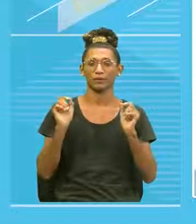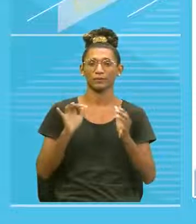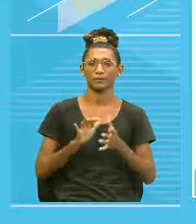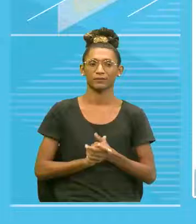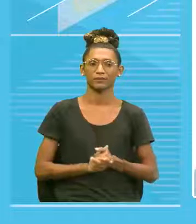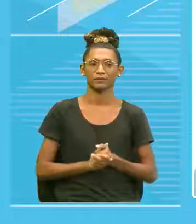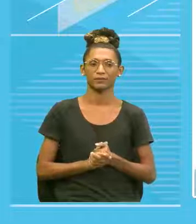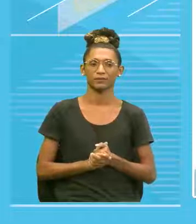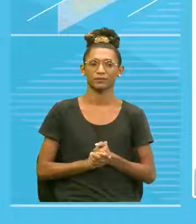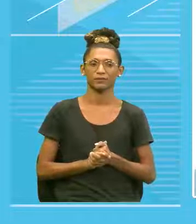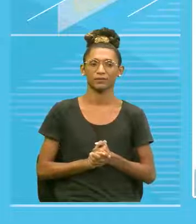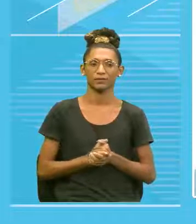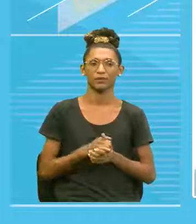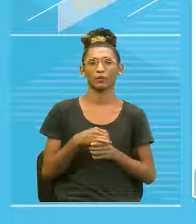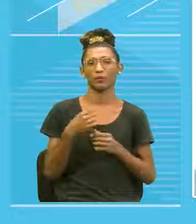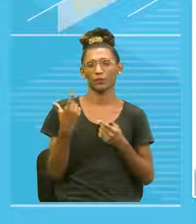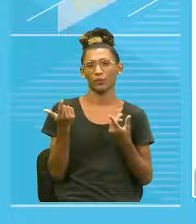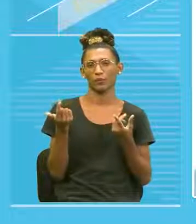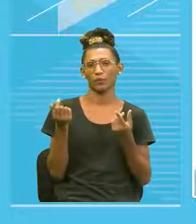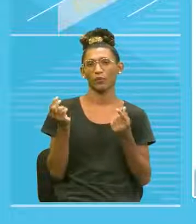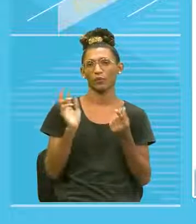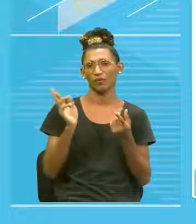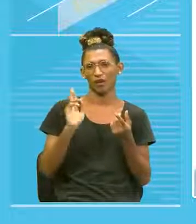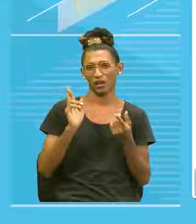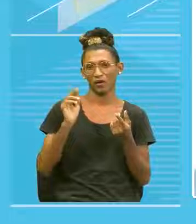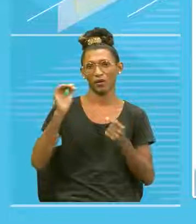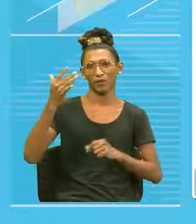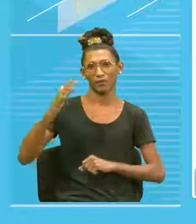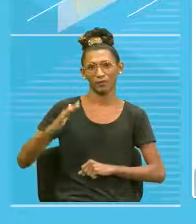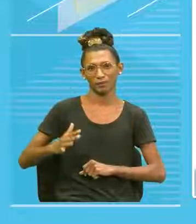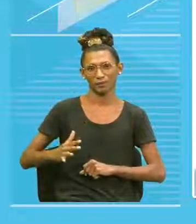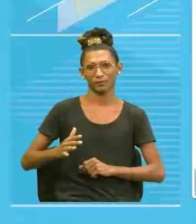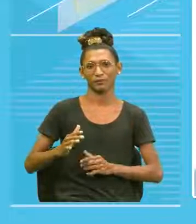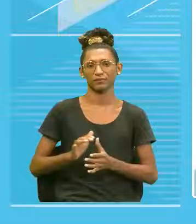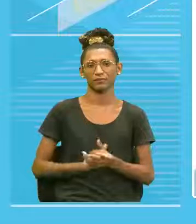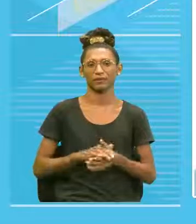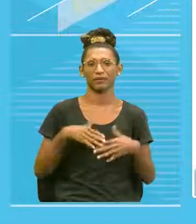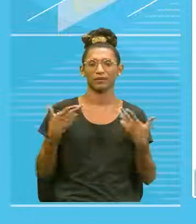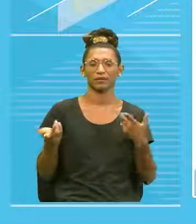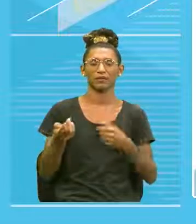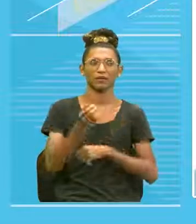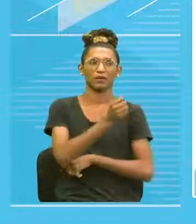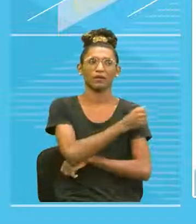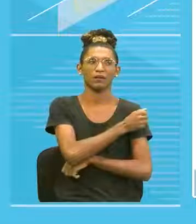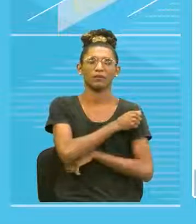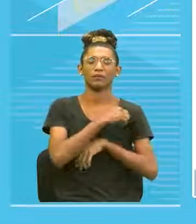com a queda do preço o ponto uma biomassa